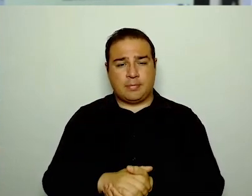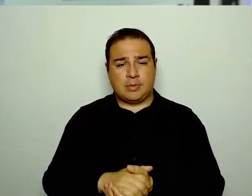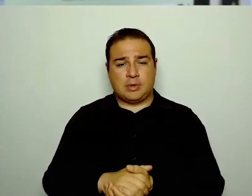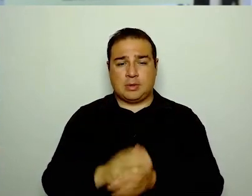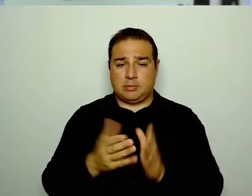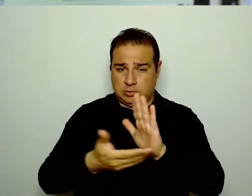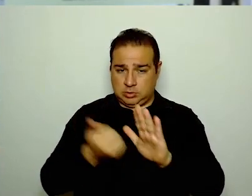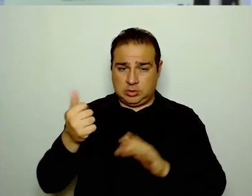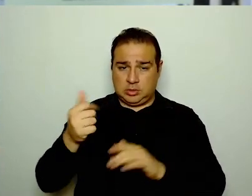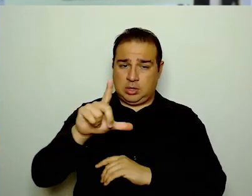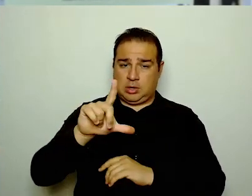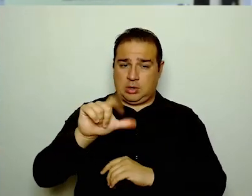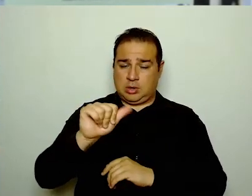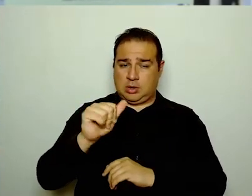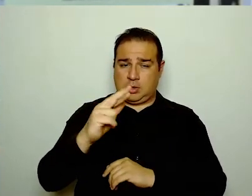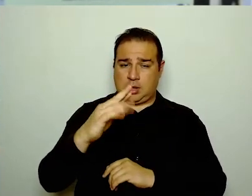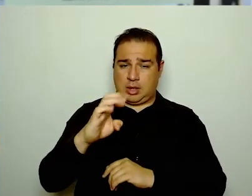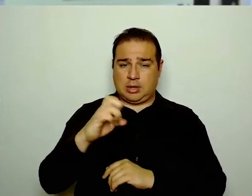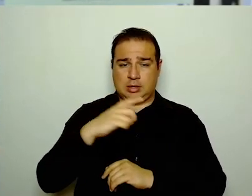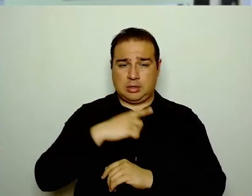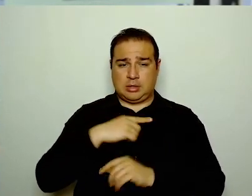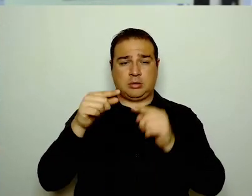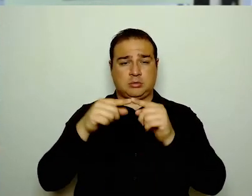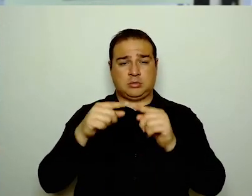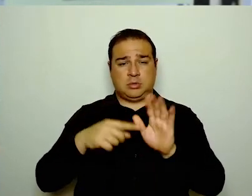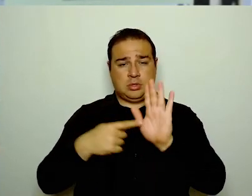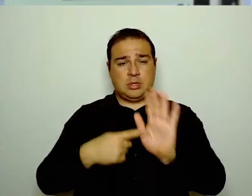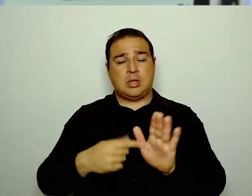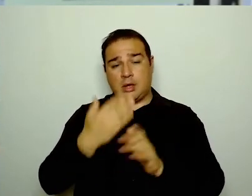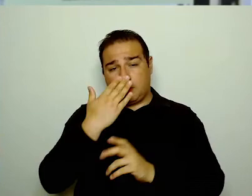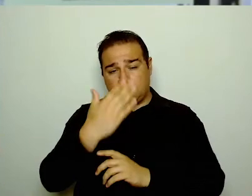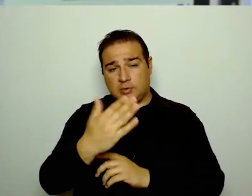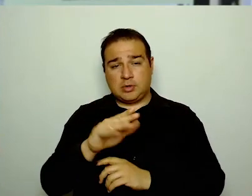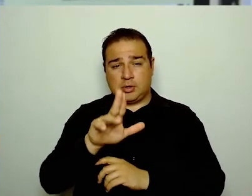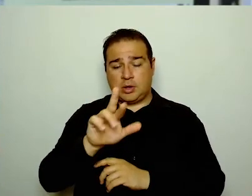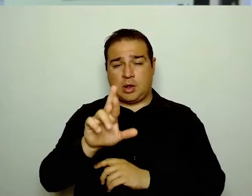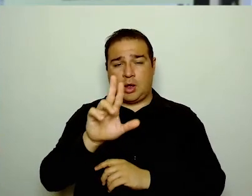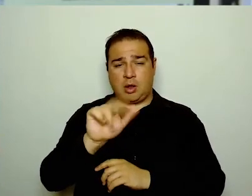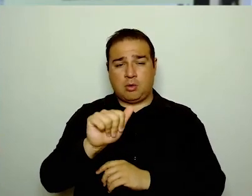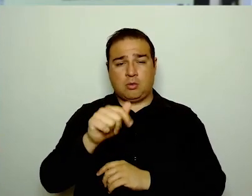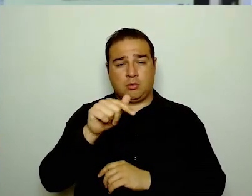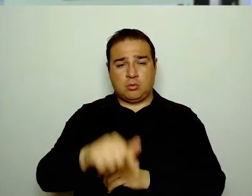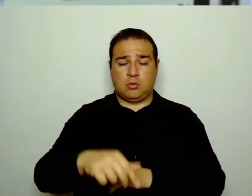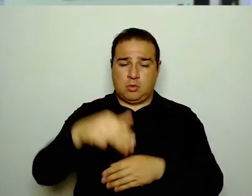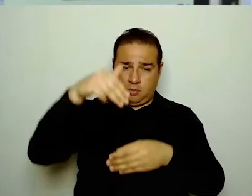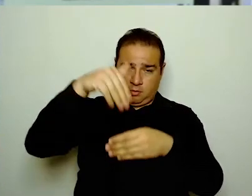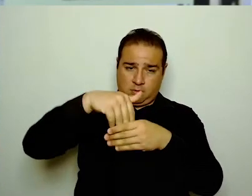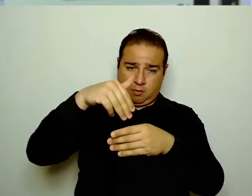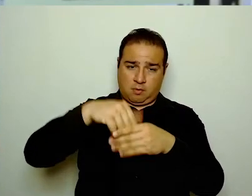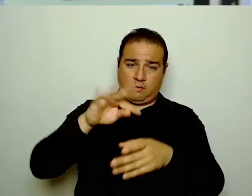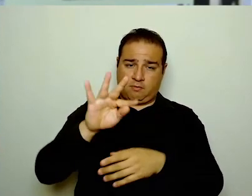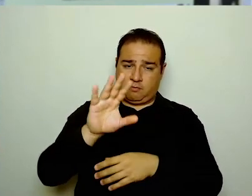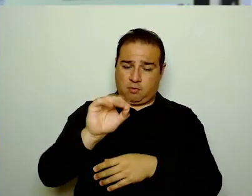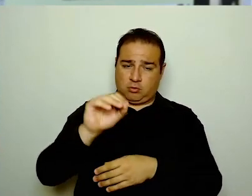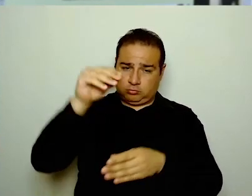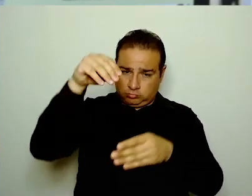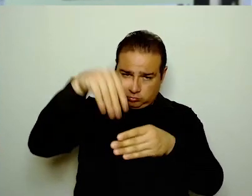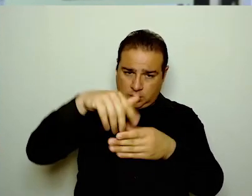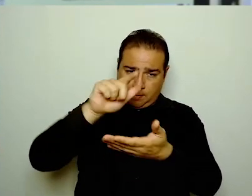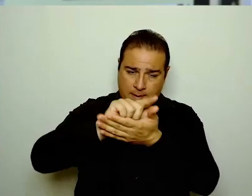esse trabalho. Ao tirar o lacre, você tem a parte da frente da urna aonde o